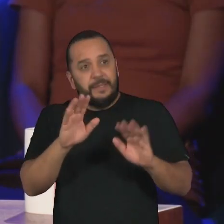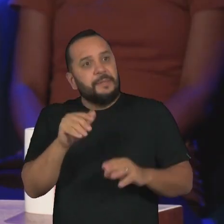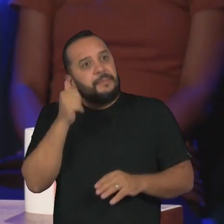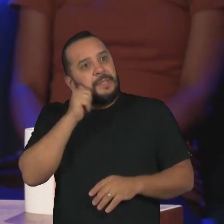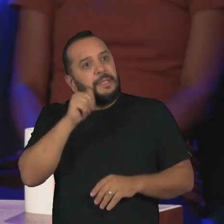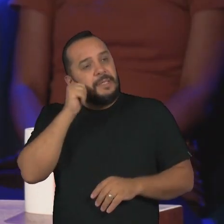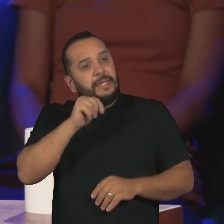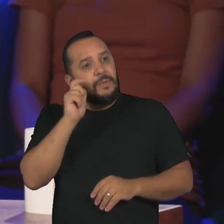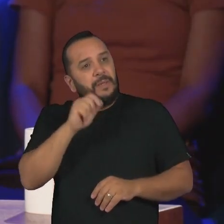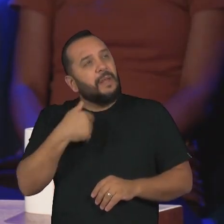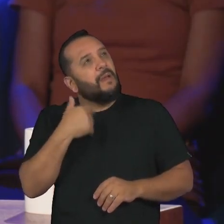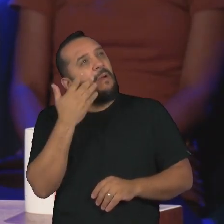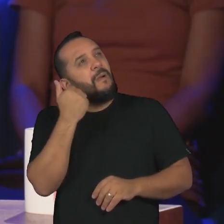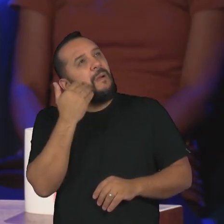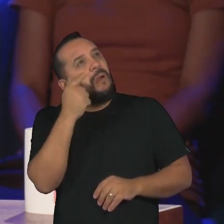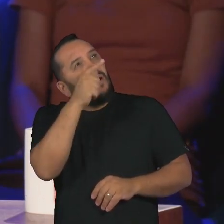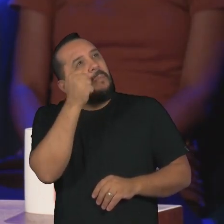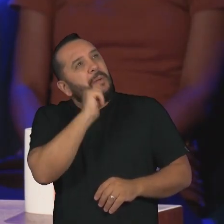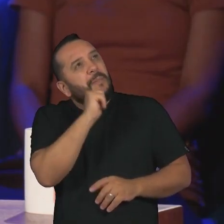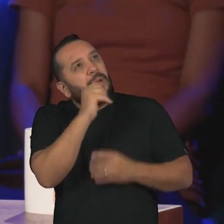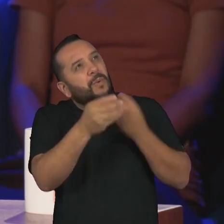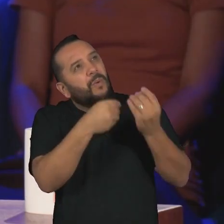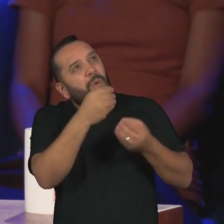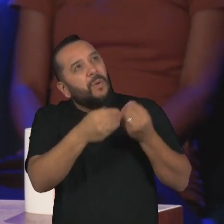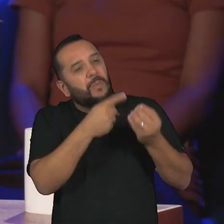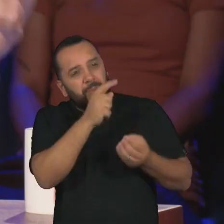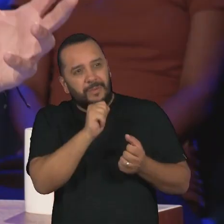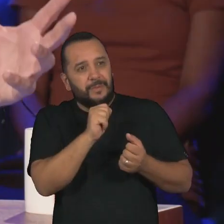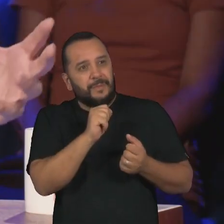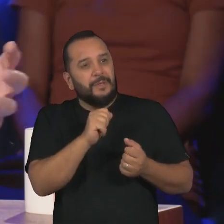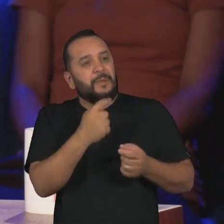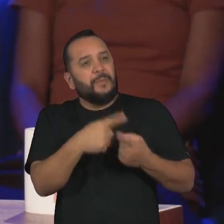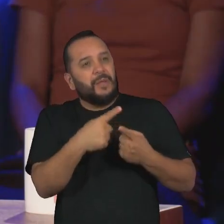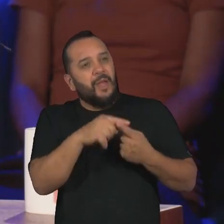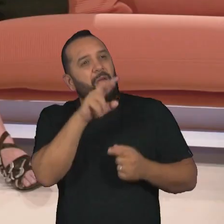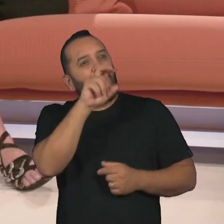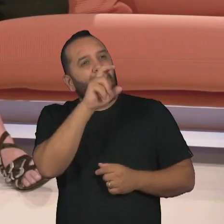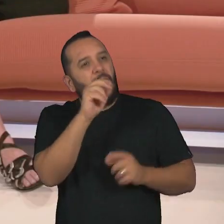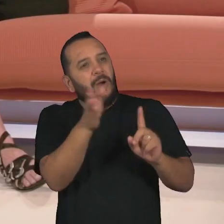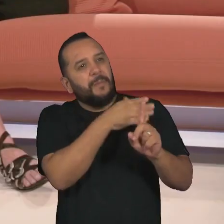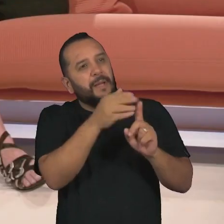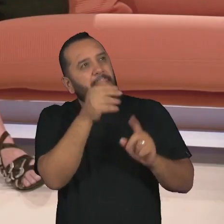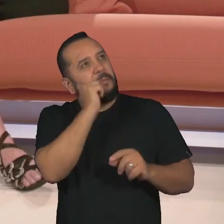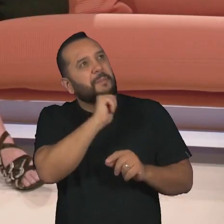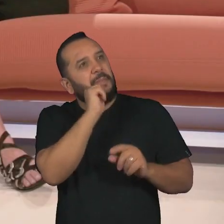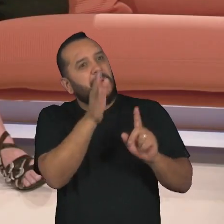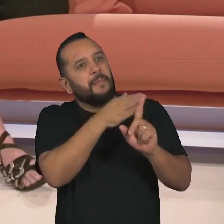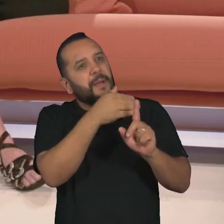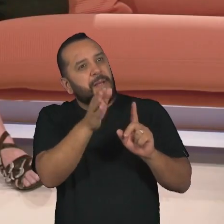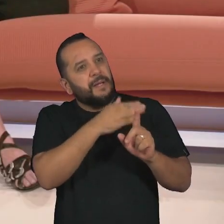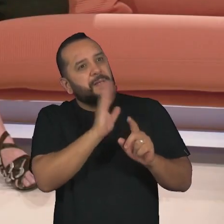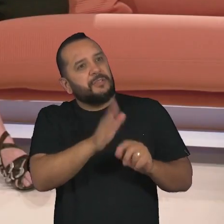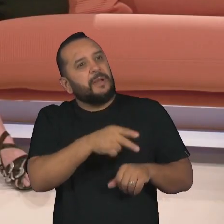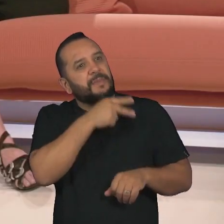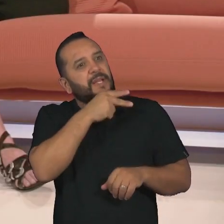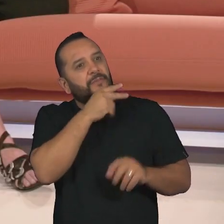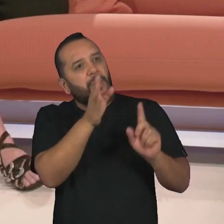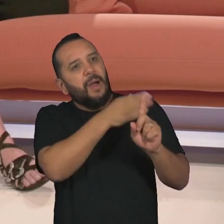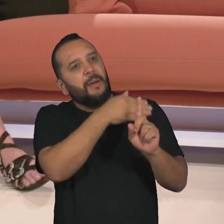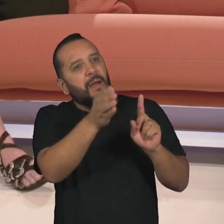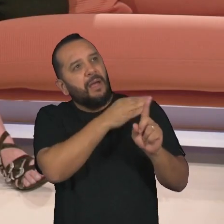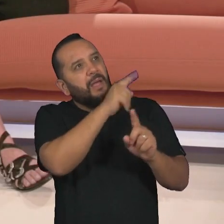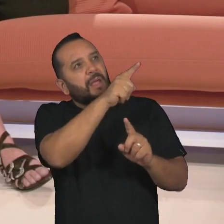tem uma tendência do costume, né? Você viu a avó apanhando, Sim. viu a mãe apanhando, viu a bisavó apanhando.